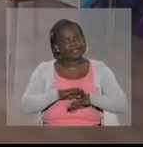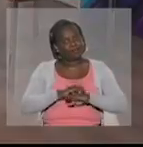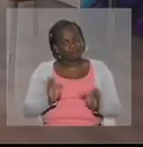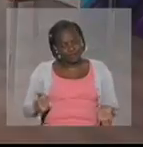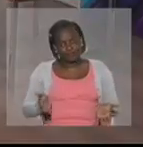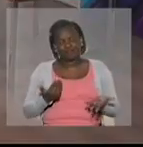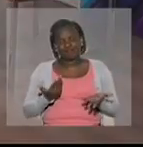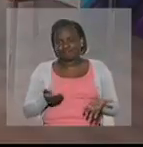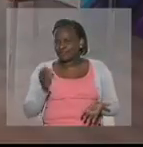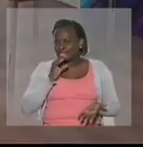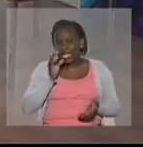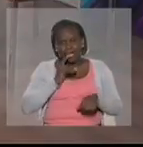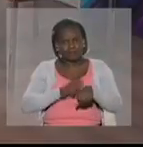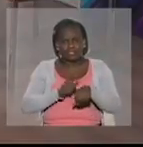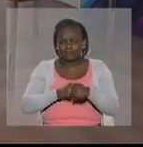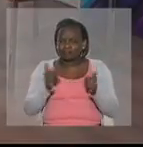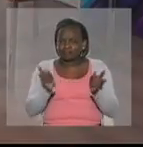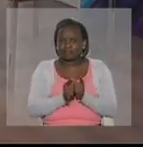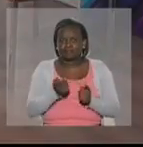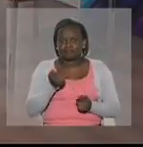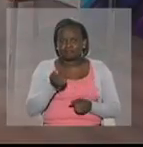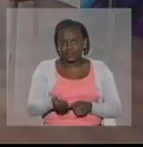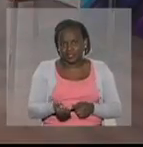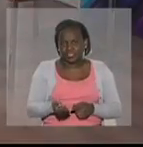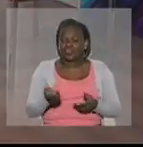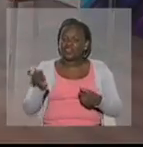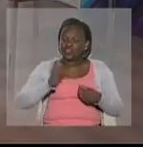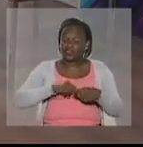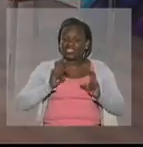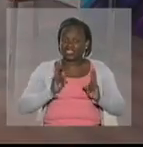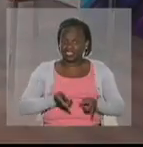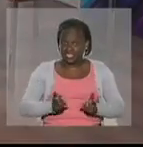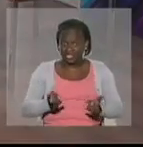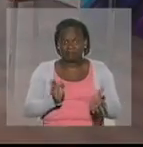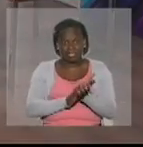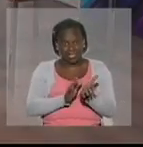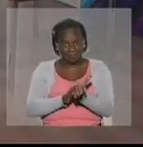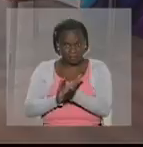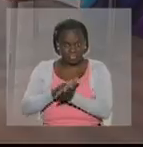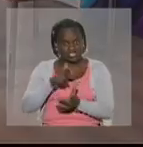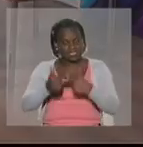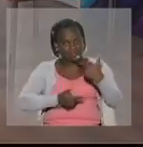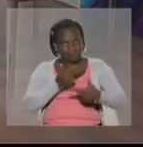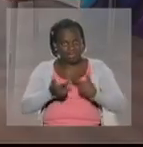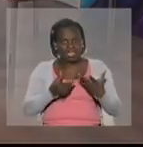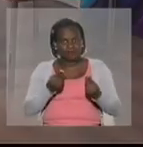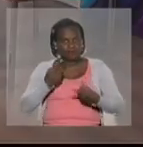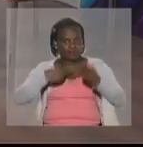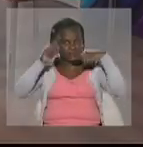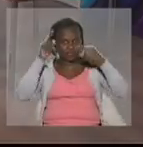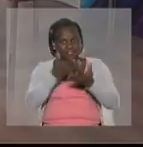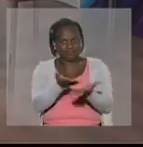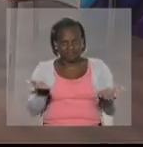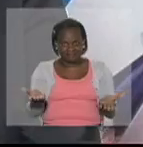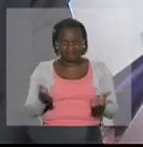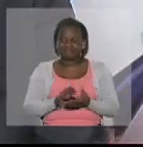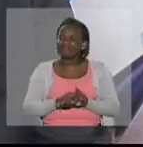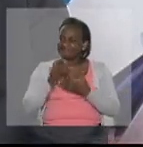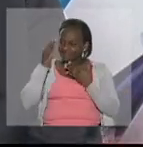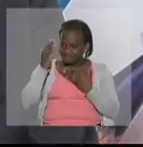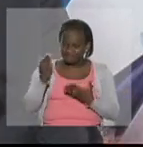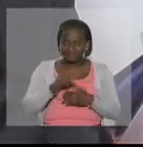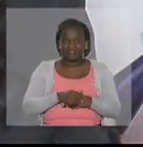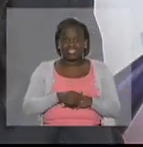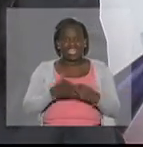acabou por incrível que pareça muito rápido Voltem sempre parabéns pelo trabalho e muito sucesso Amém